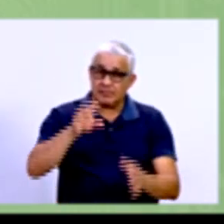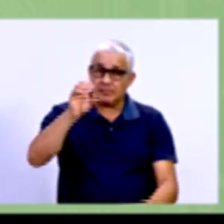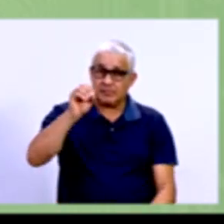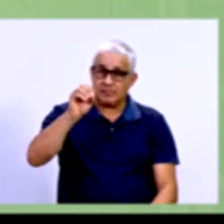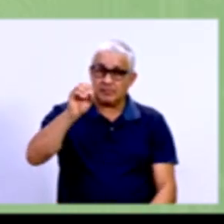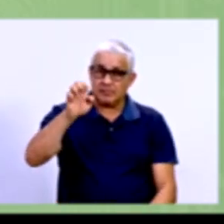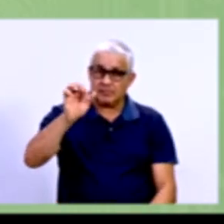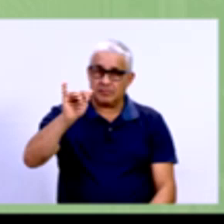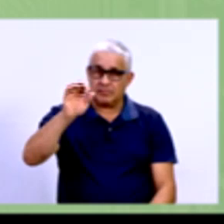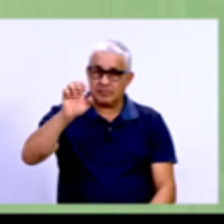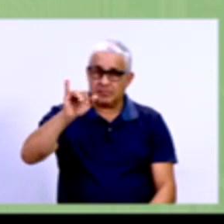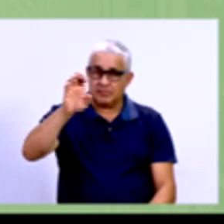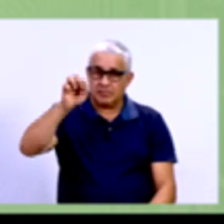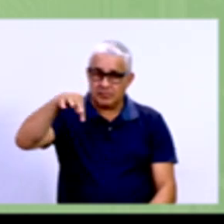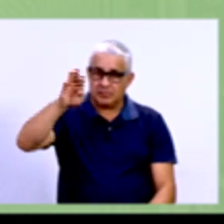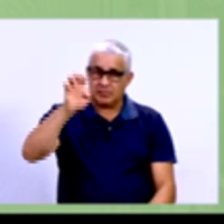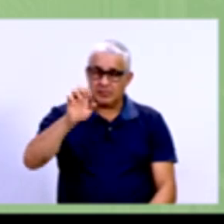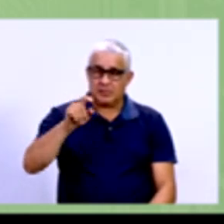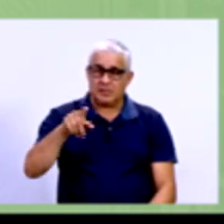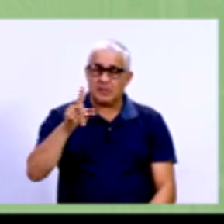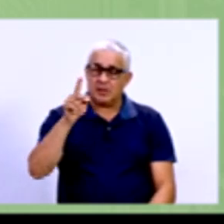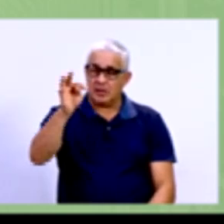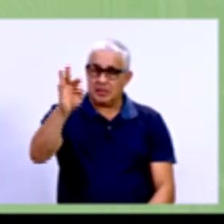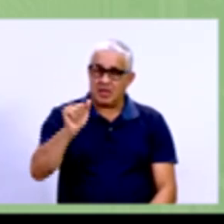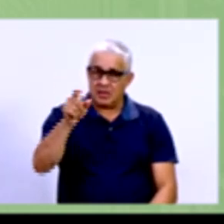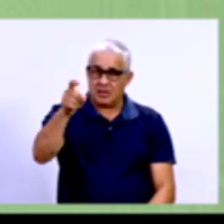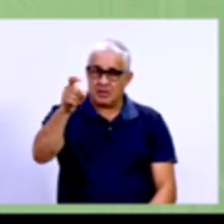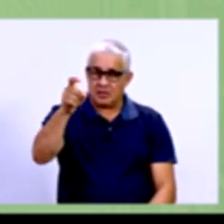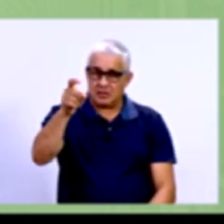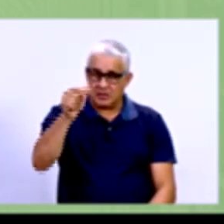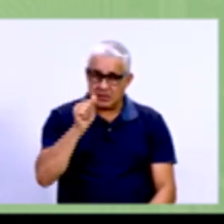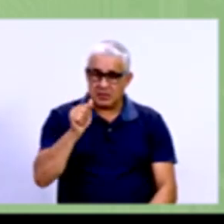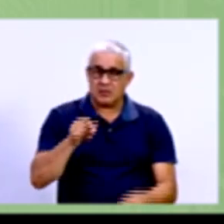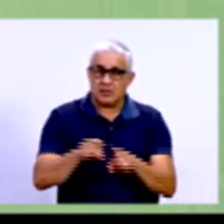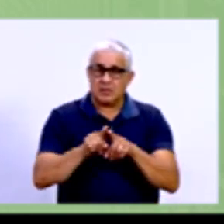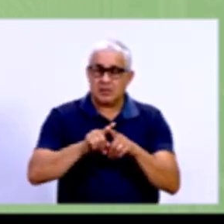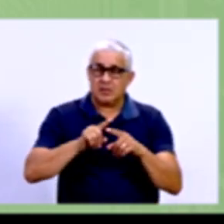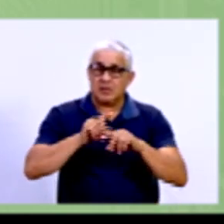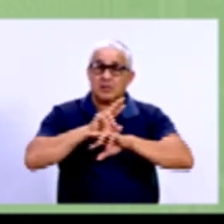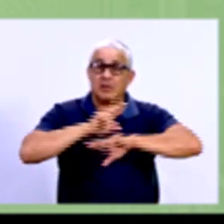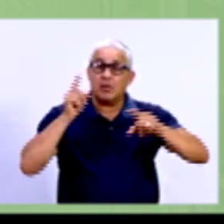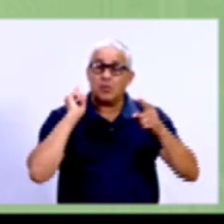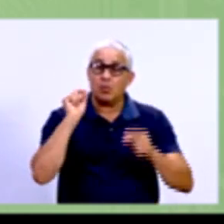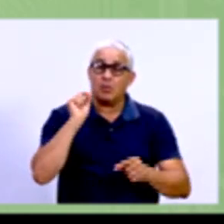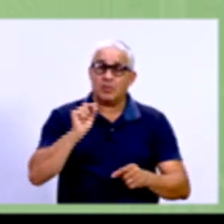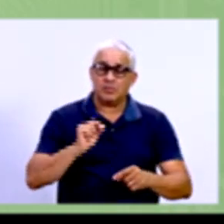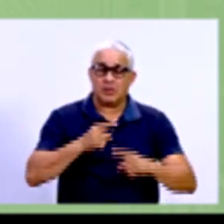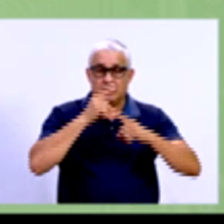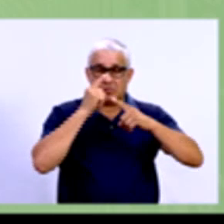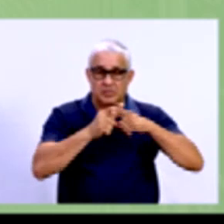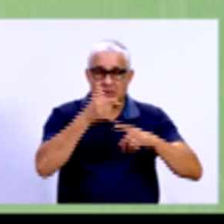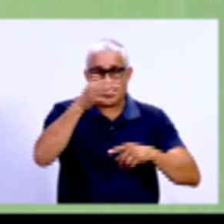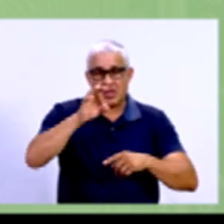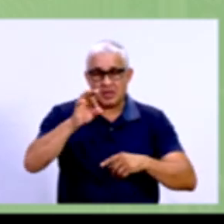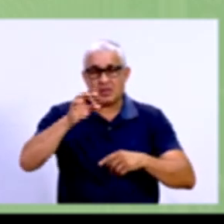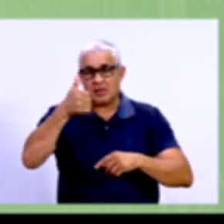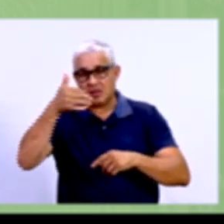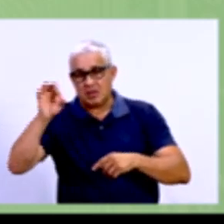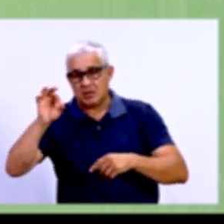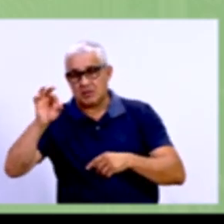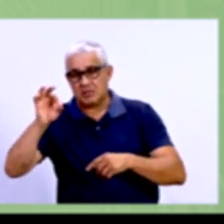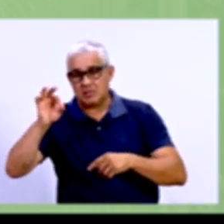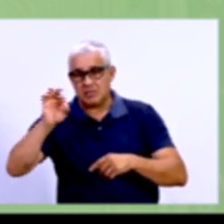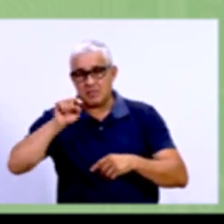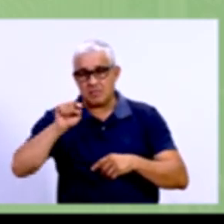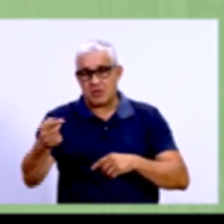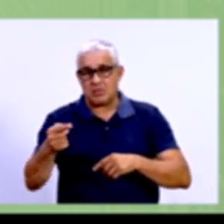coeficiente. Entretanto, o que a diferença é que esta é multiplicada por 10, 100 mil, 10 mil ou 100 mil,